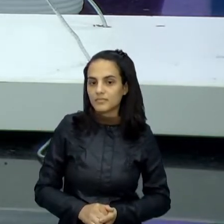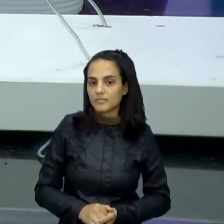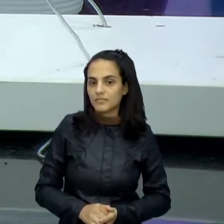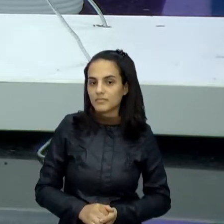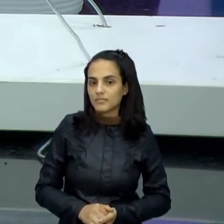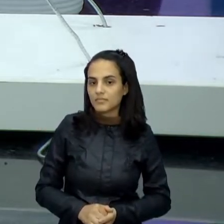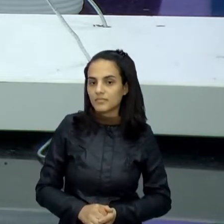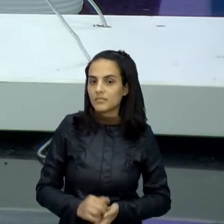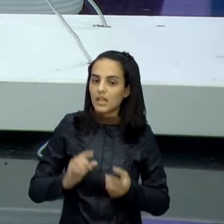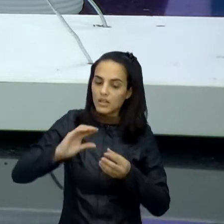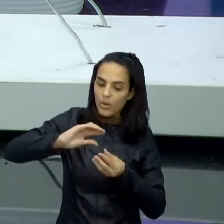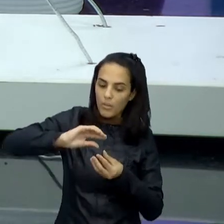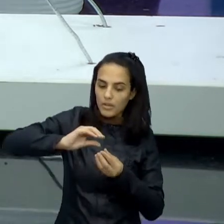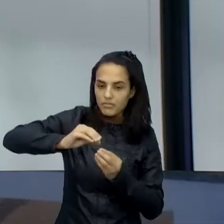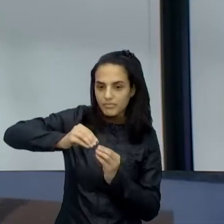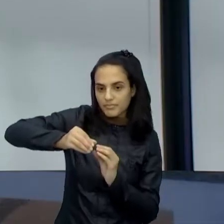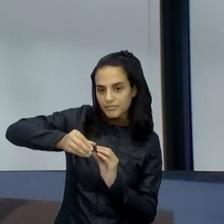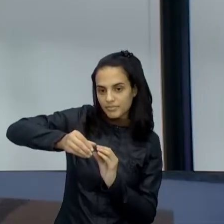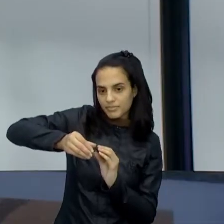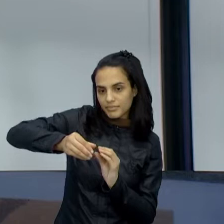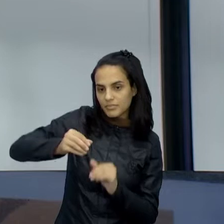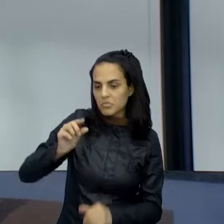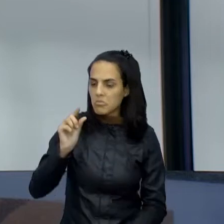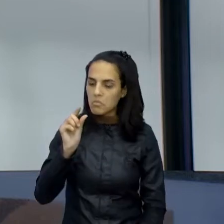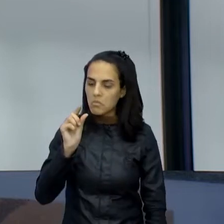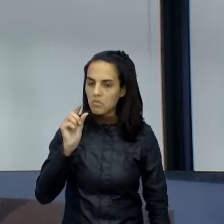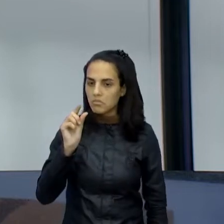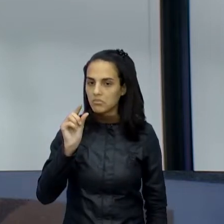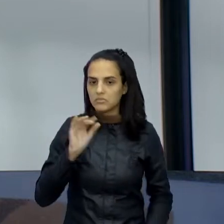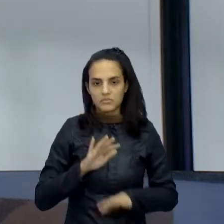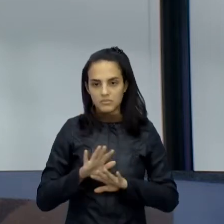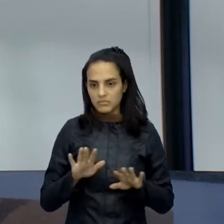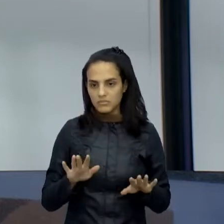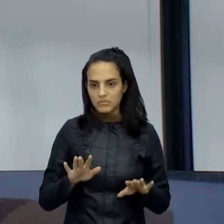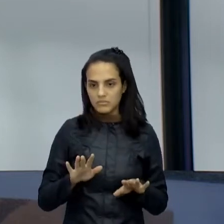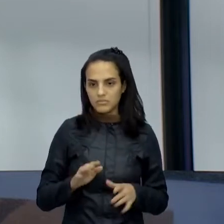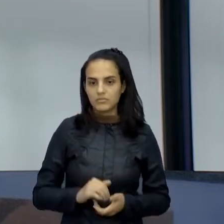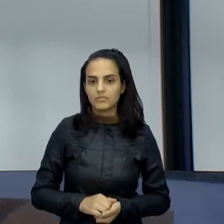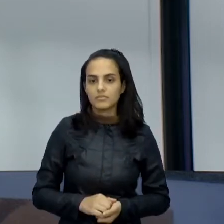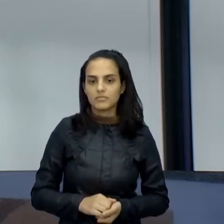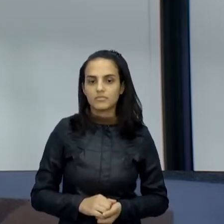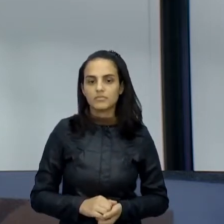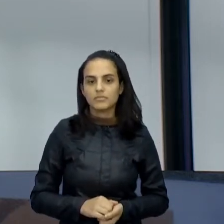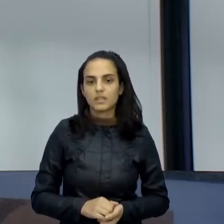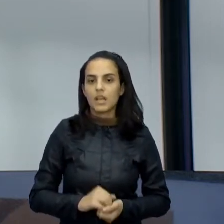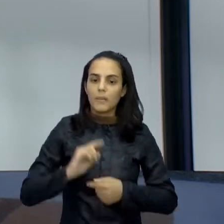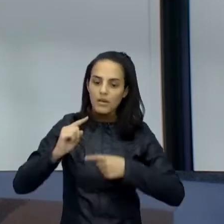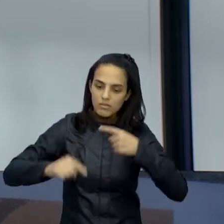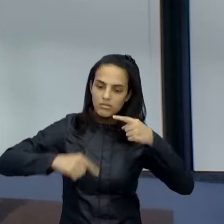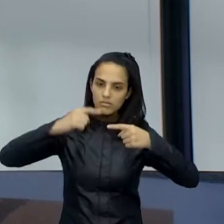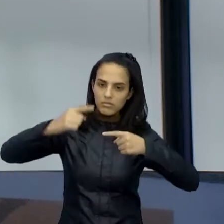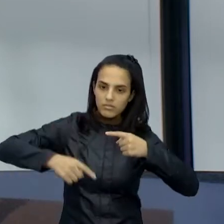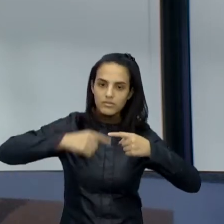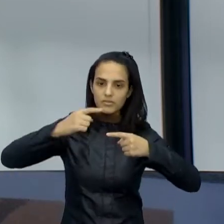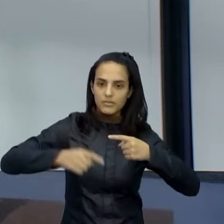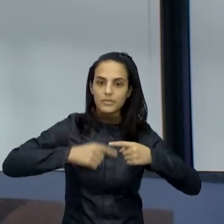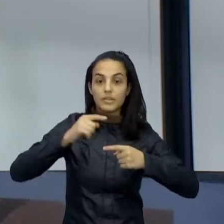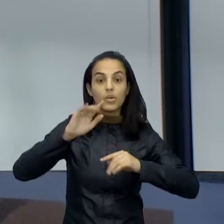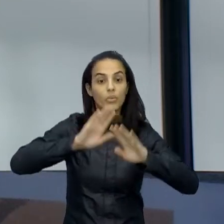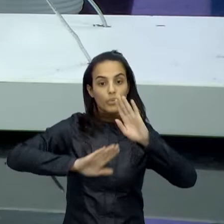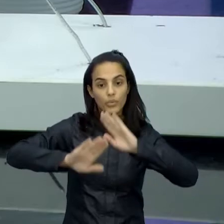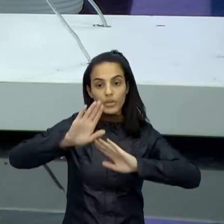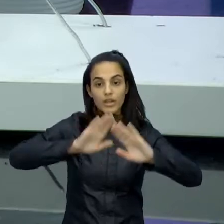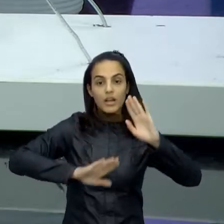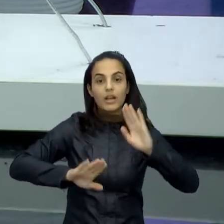entortadinha, só uma dobrada meio que na metade aqui de cada pá dessa para gerar essa turbina. Cuidado que